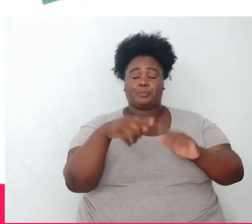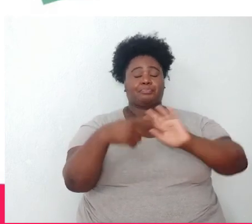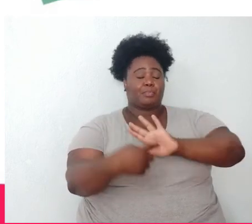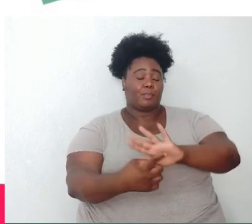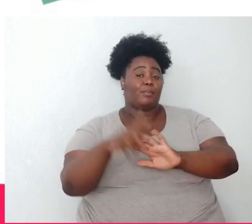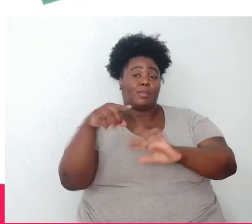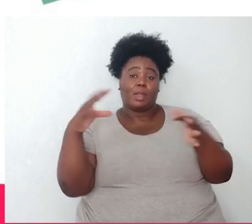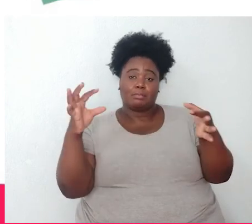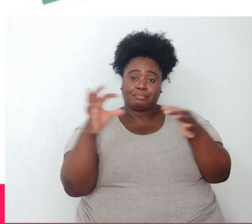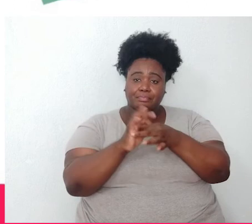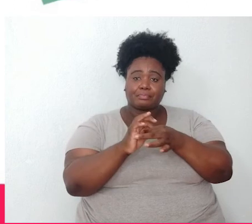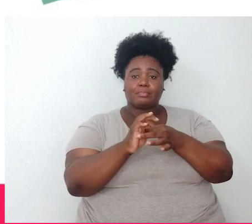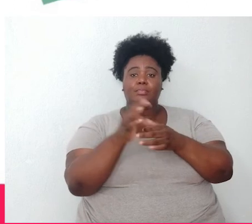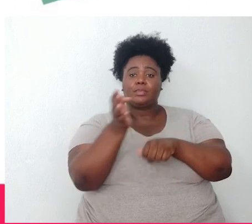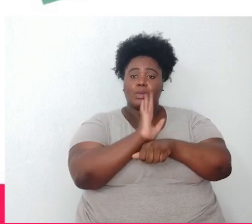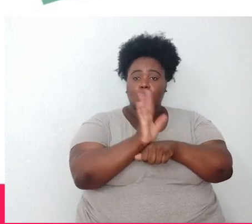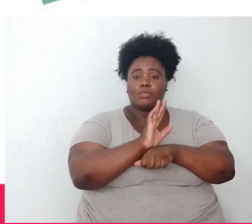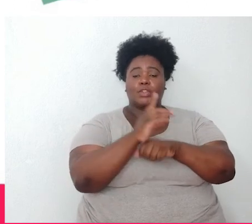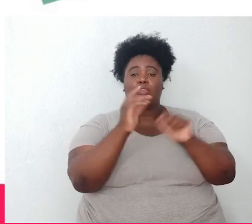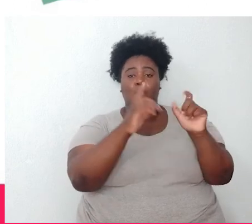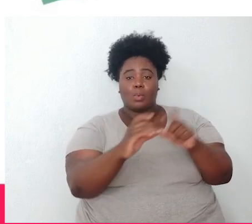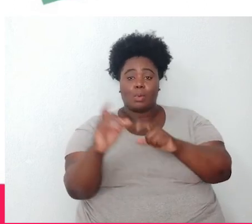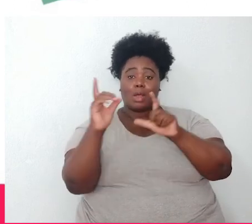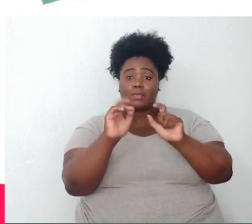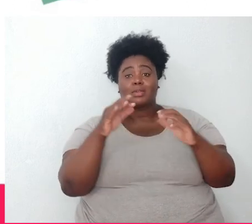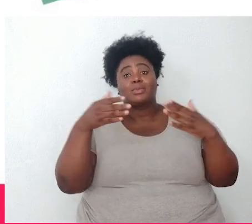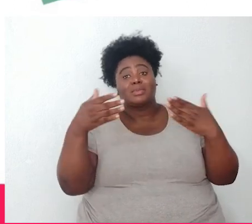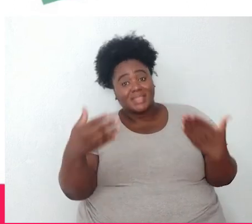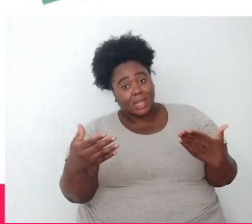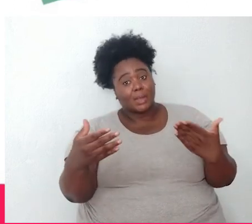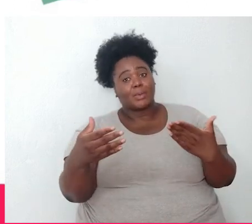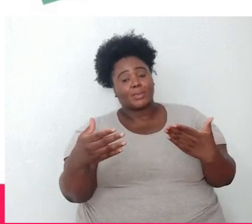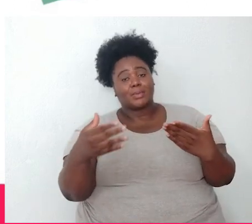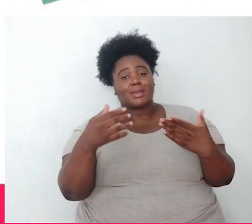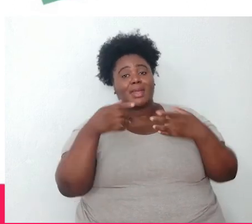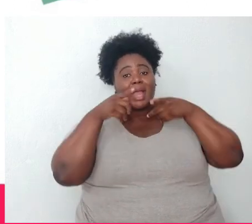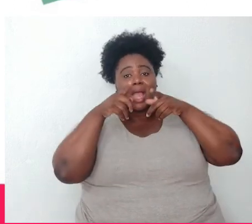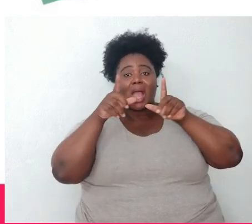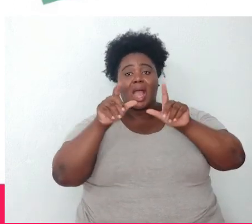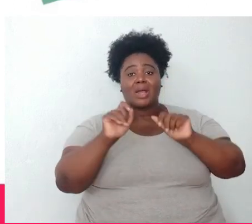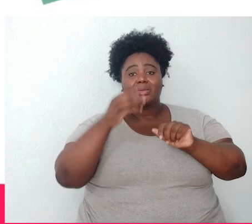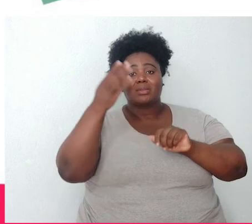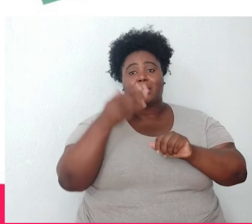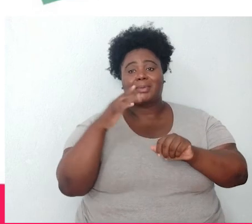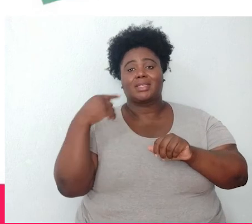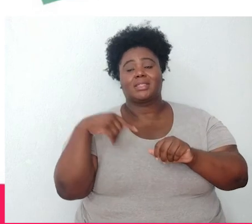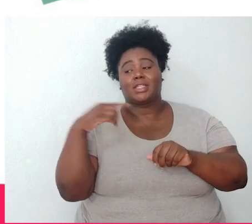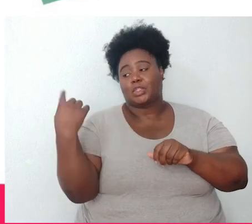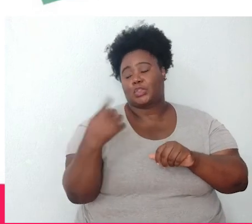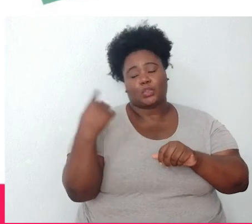muito integrado com o vídeo, com a foto, então automaticamente essa linguagem ela não se